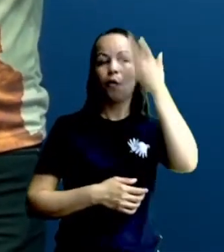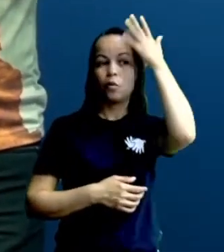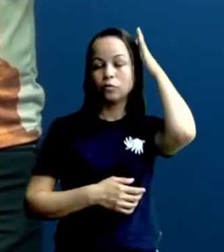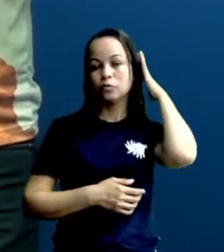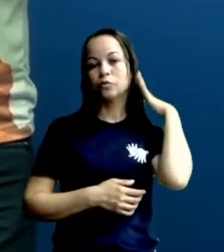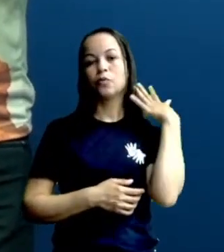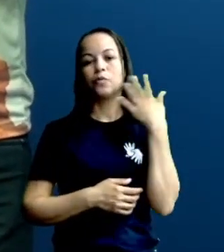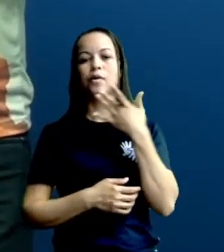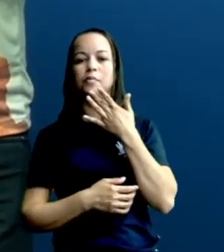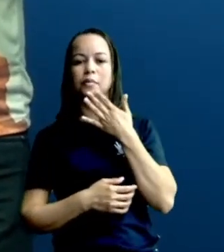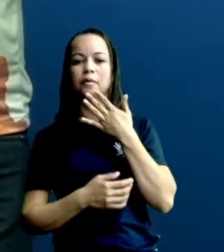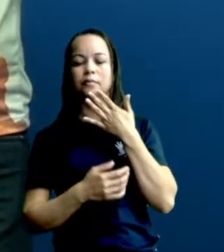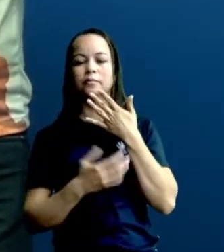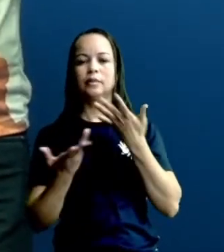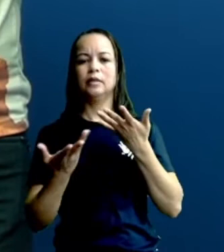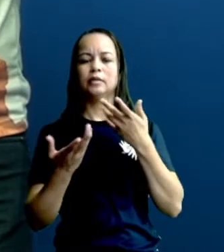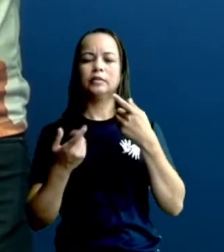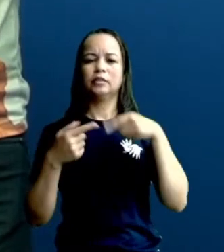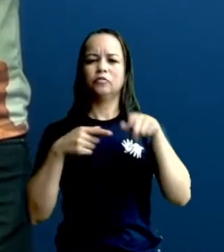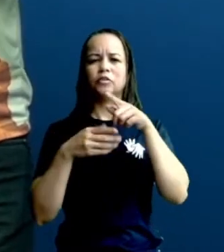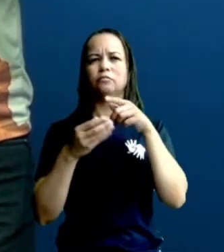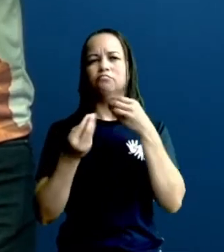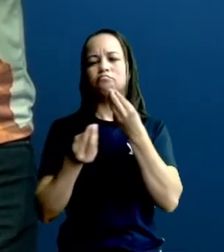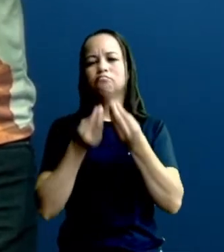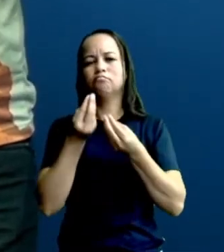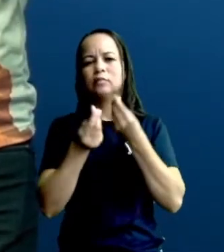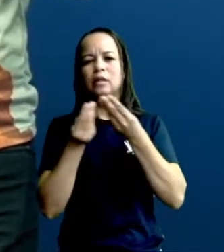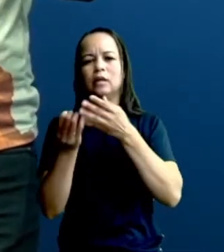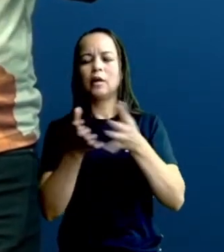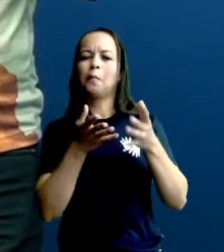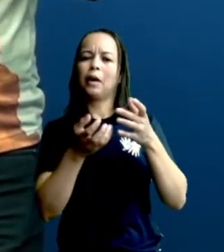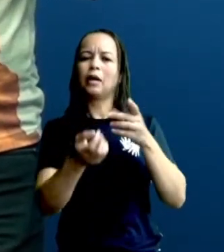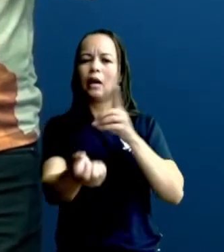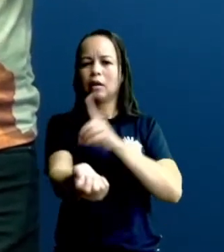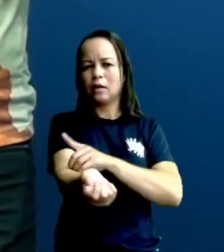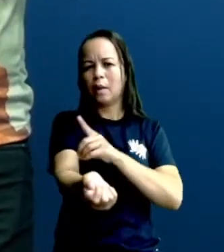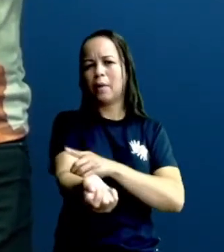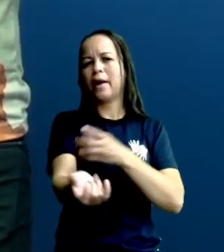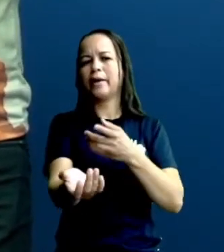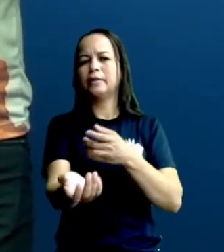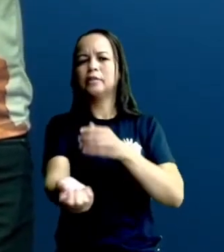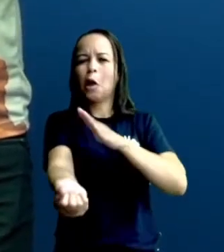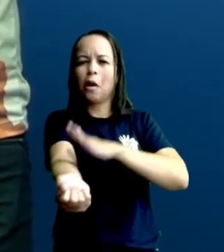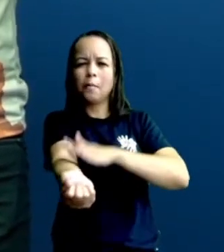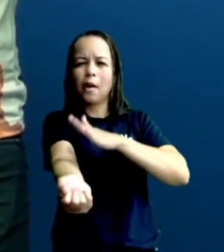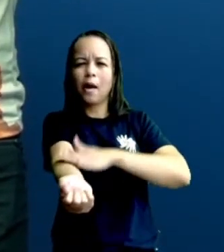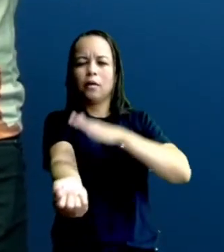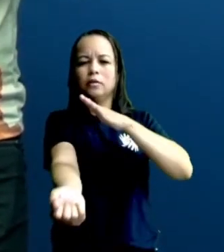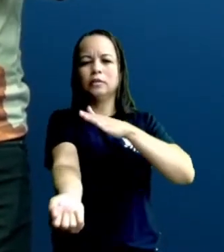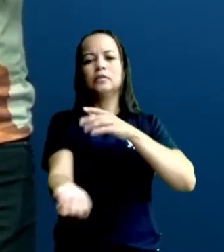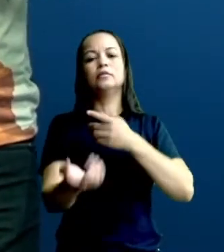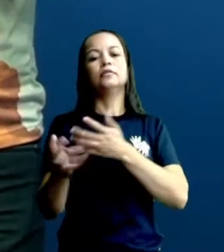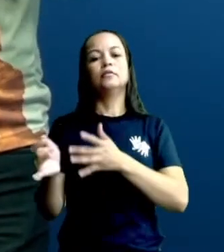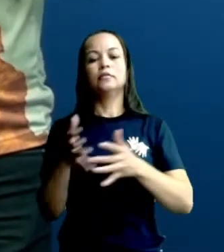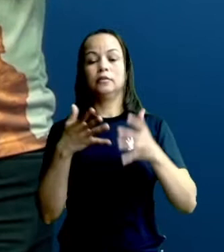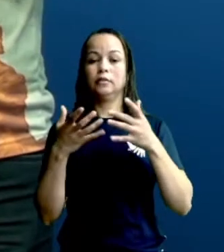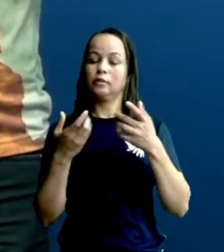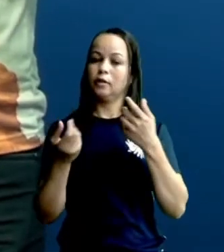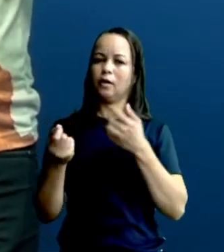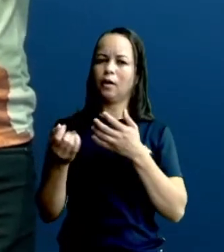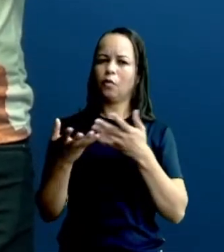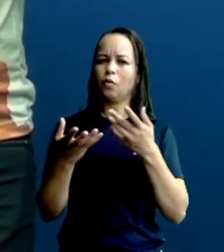cabelo, se você vai ter predisposição para diabetes, hipertensão, qual será a sua altura,